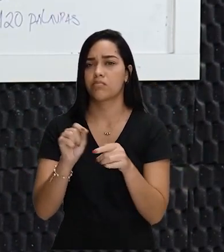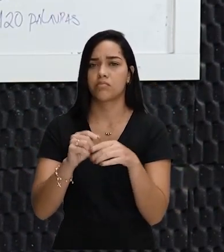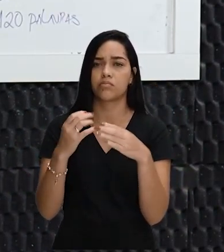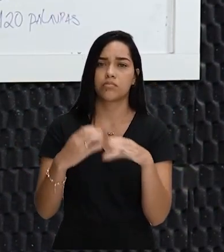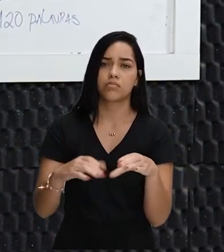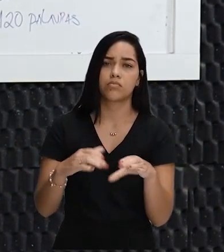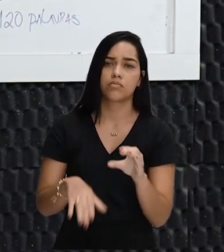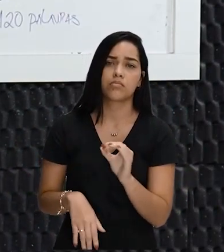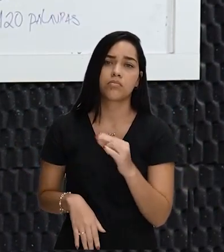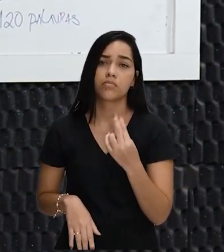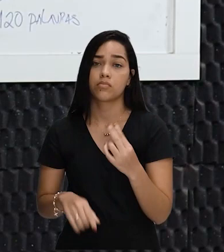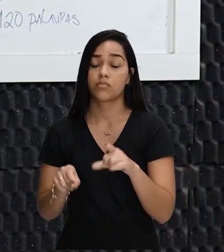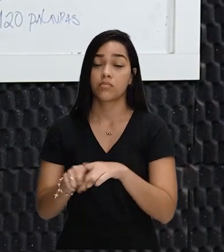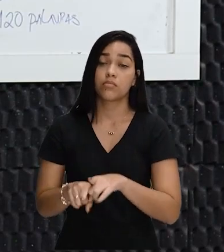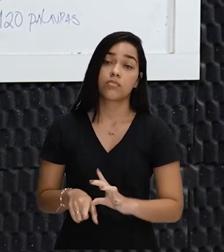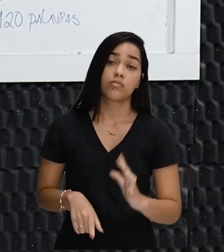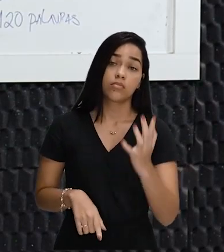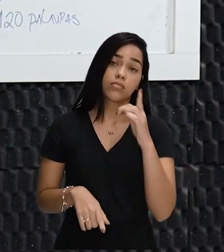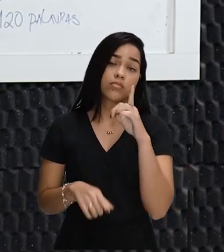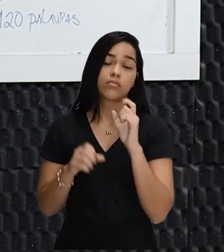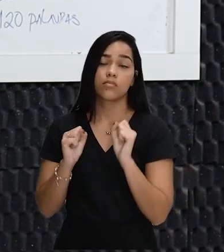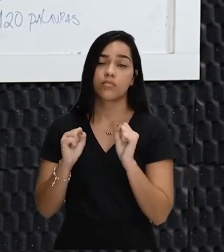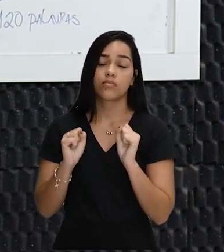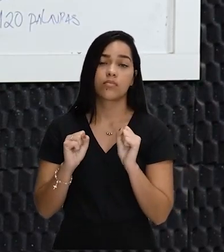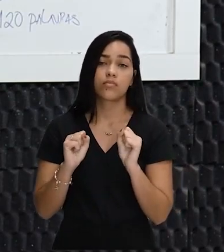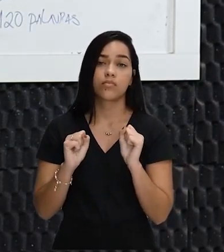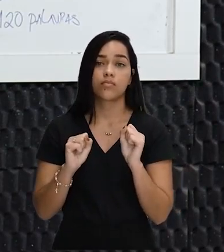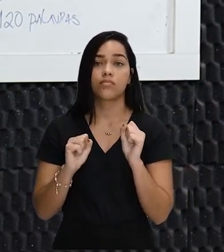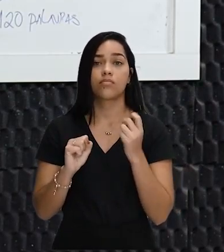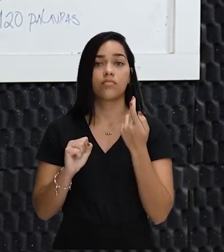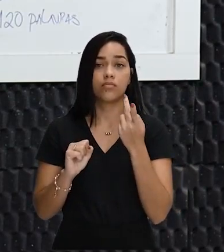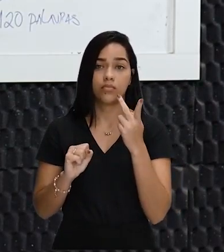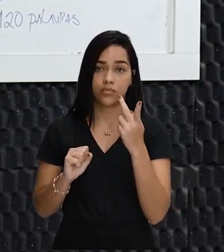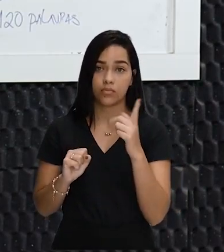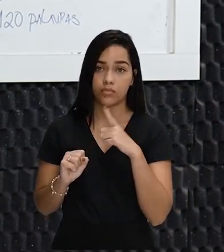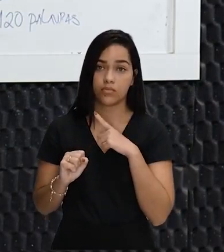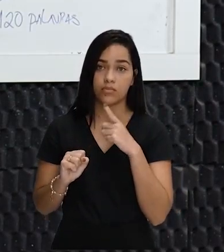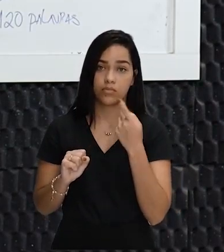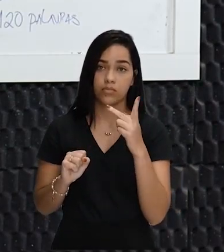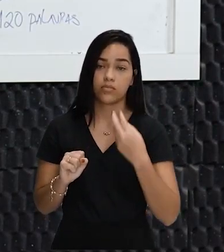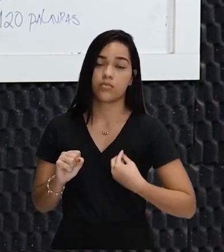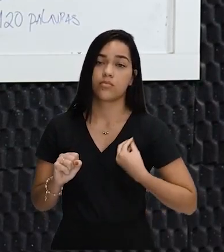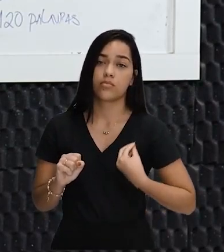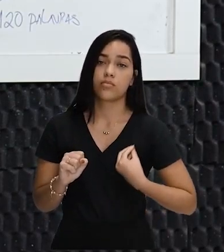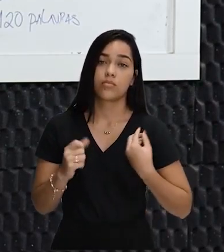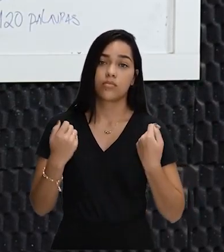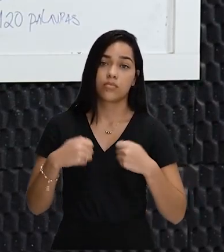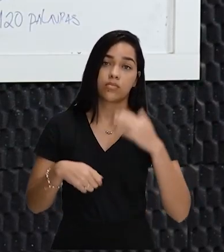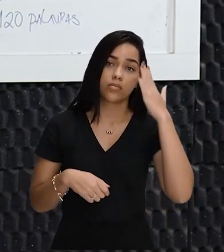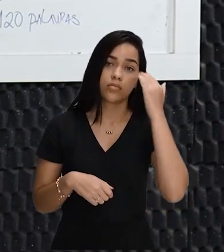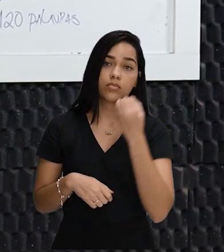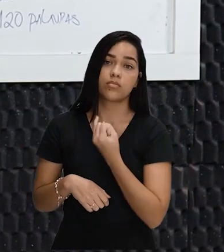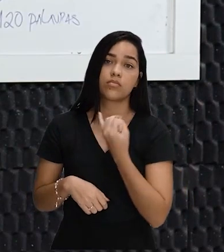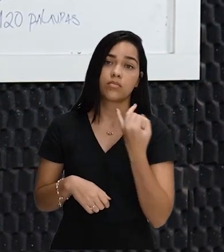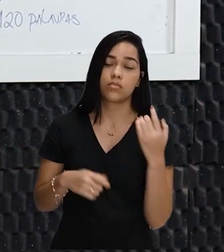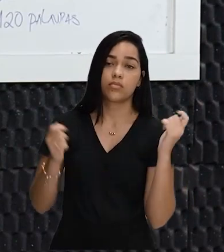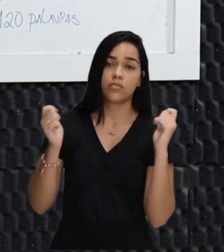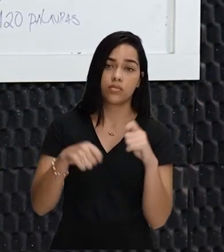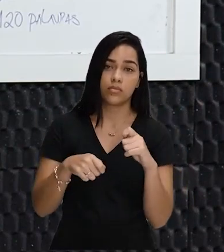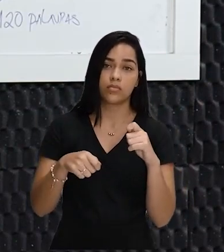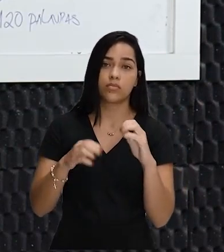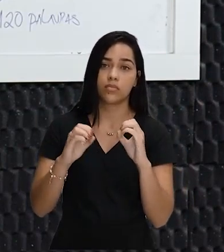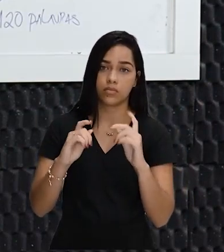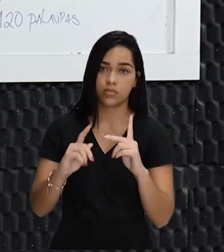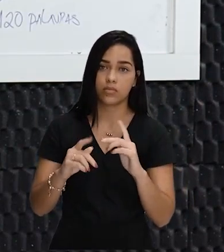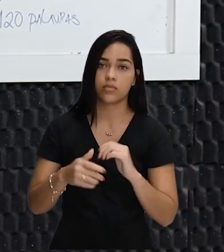de concurso Então vem uma situação que você pode se deparar na sua vida onde você precisa saber a quantidade de possibilidade de